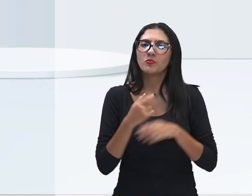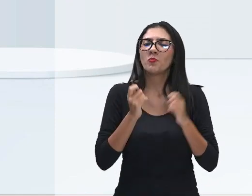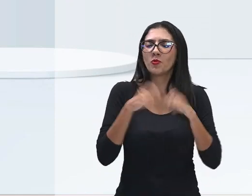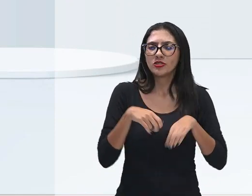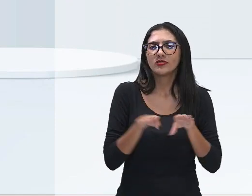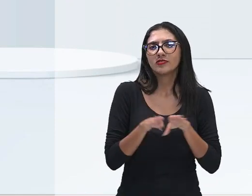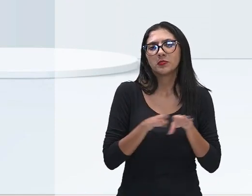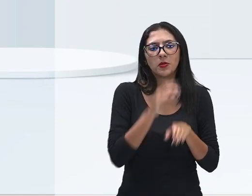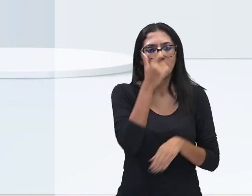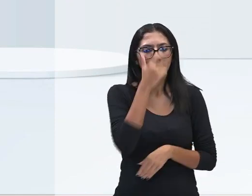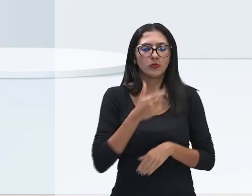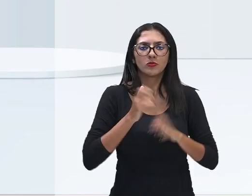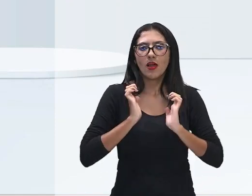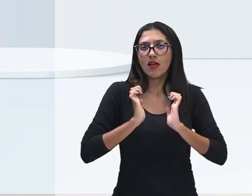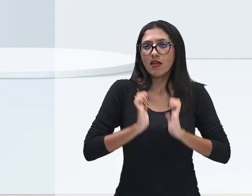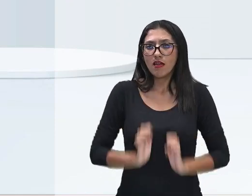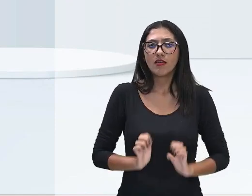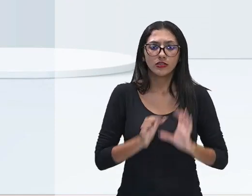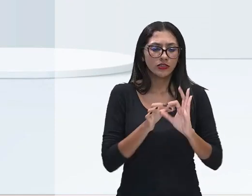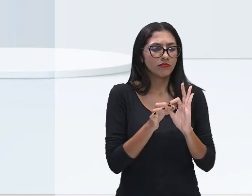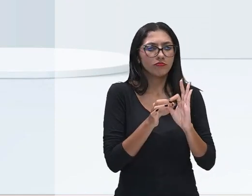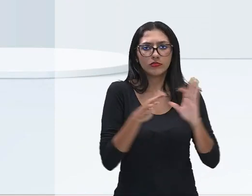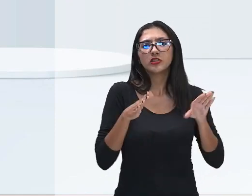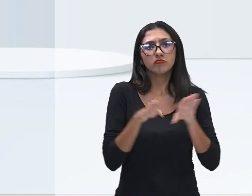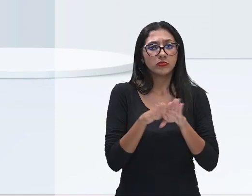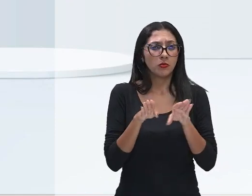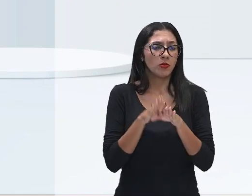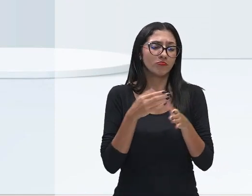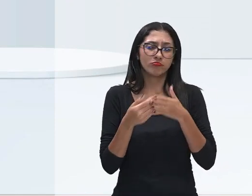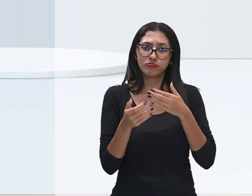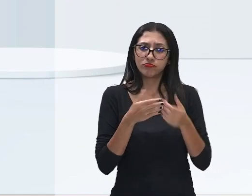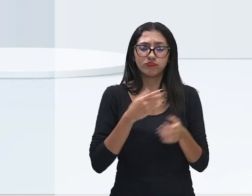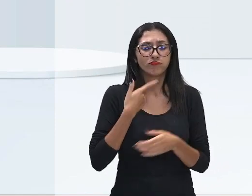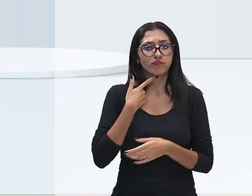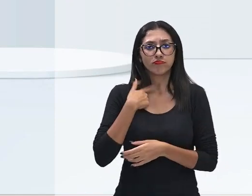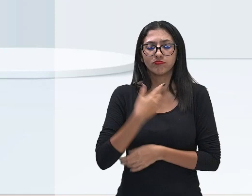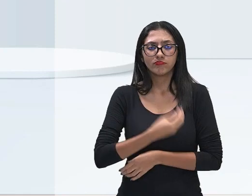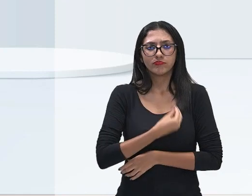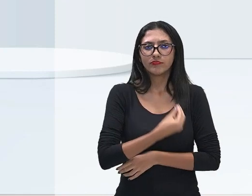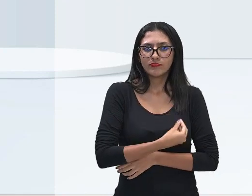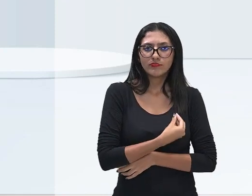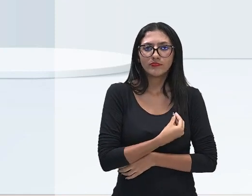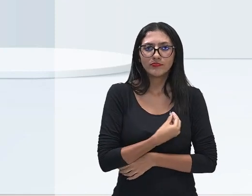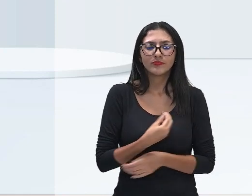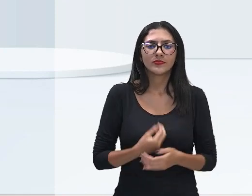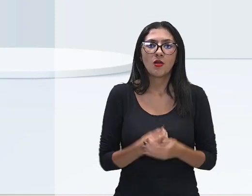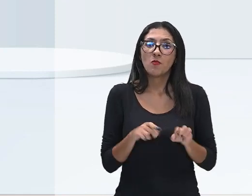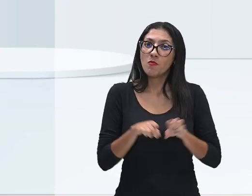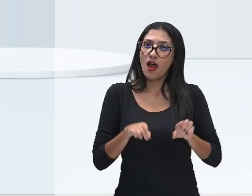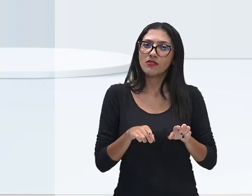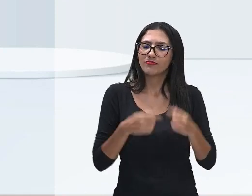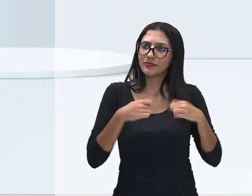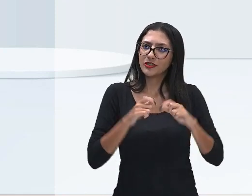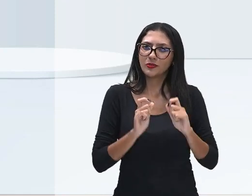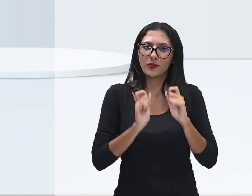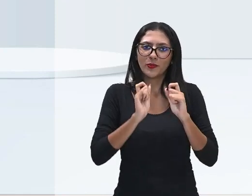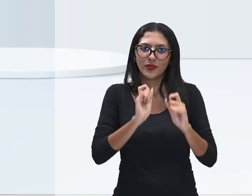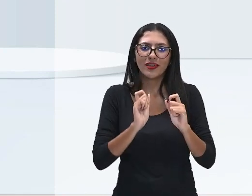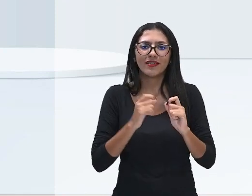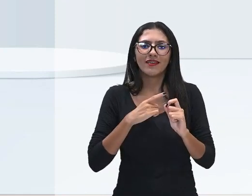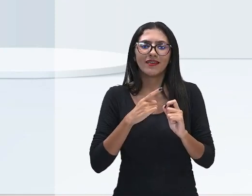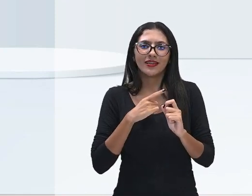pessoas íntegras e livres para ser quem nós quisermos ser. Mas contanto que seja aí com base